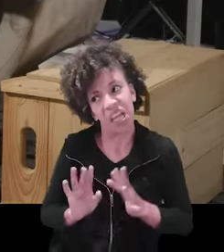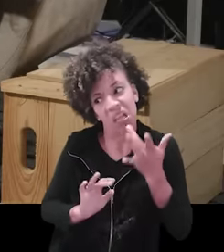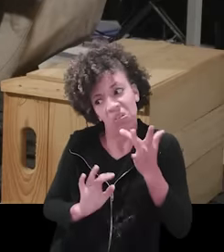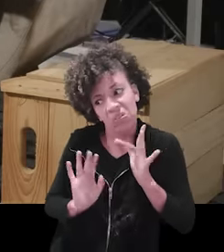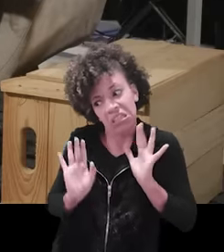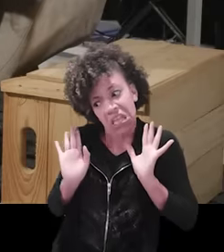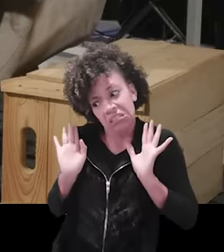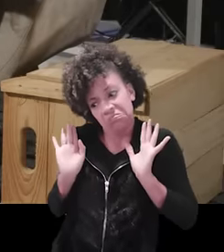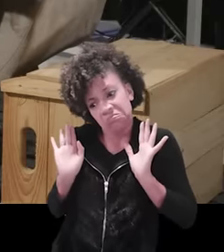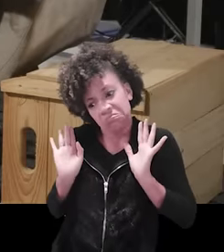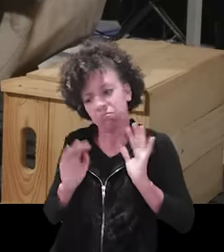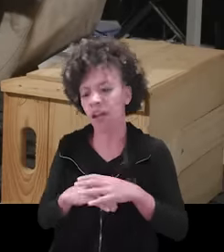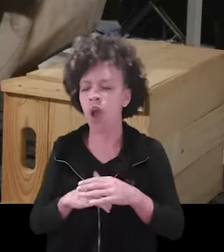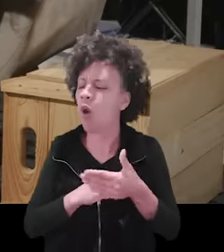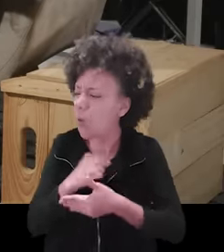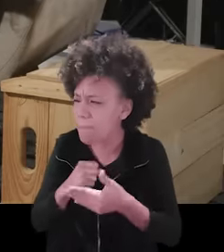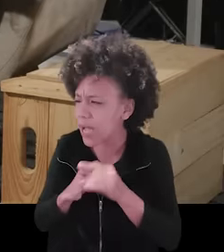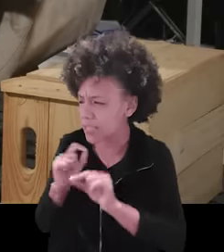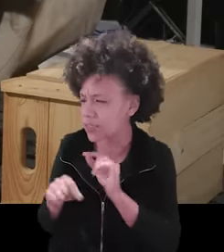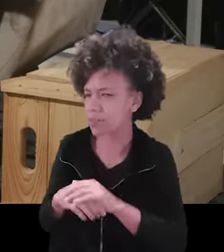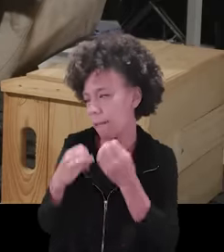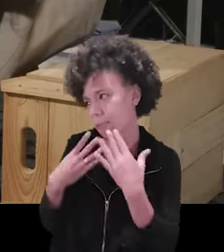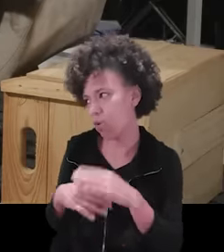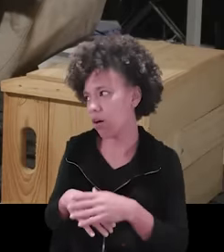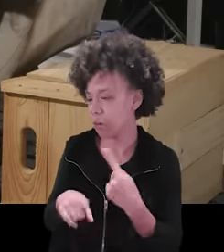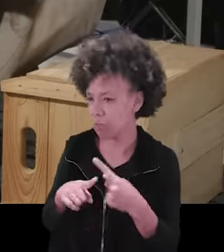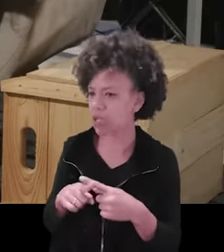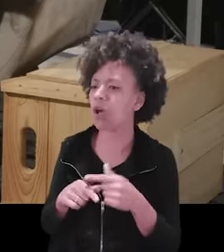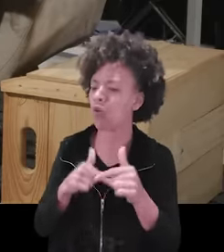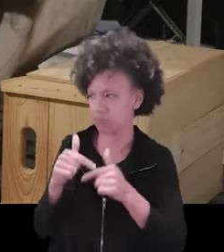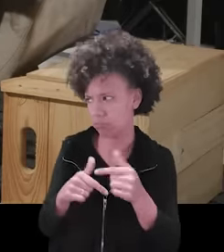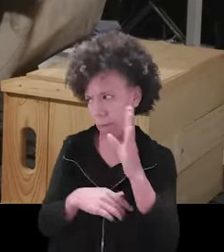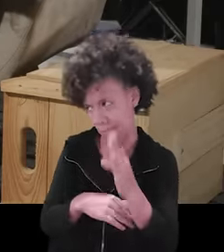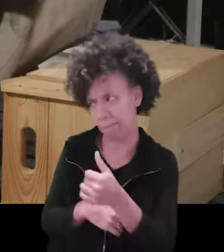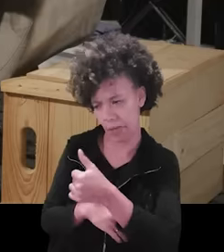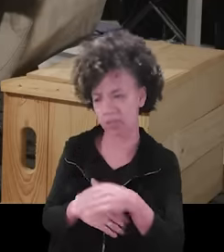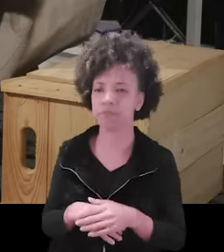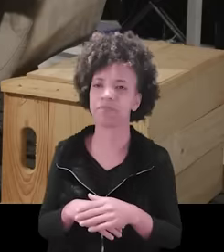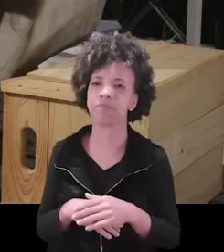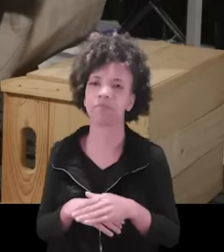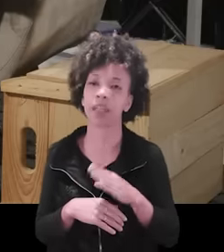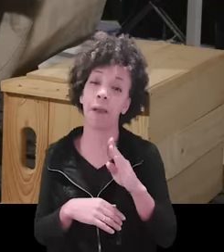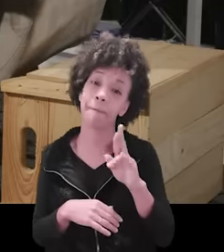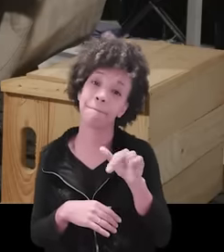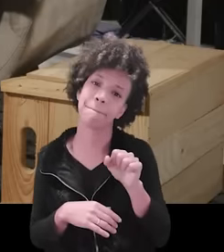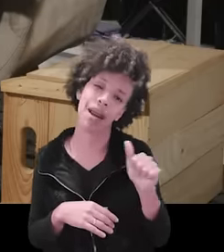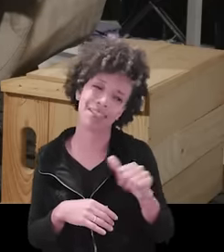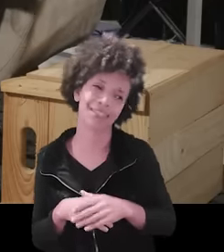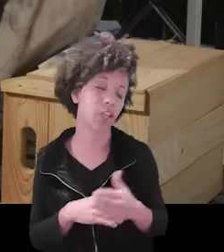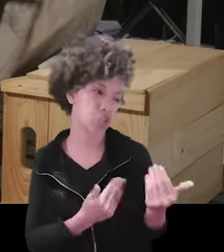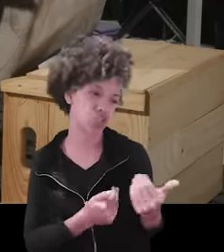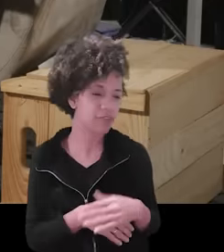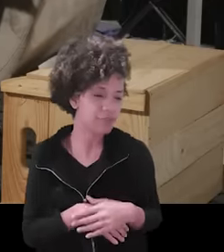um sei também né em cima dessa questão boa porque a gente tá no serviço aqui para os braços né é tome sem se usa